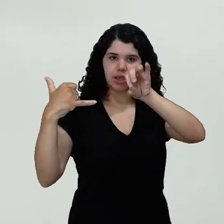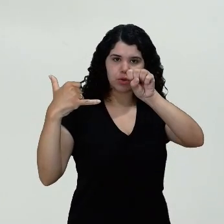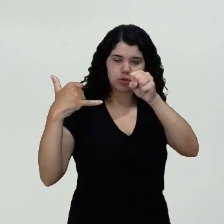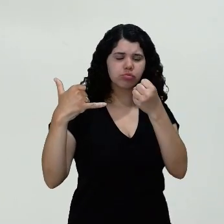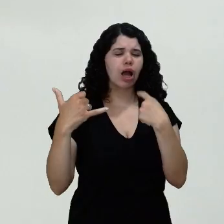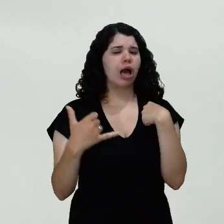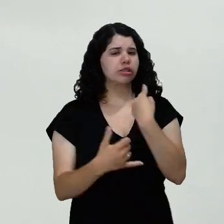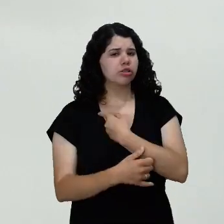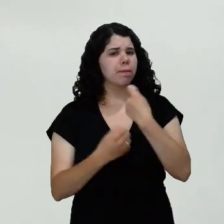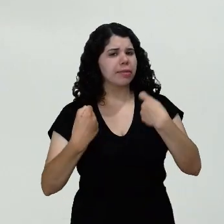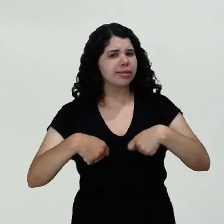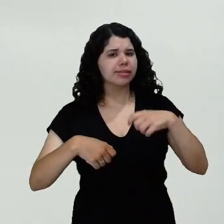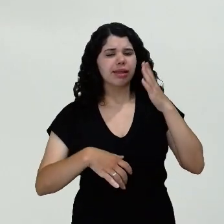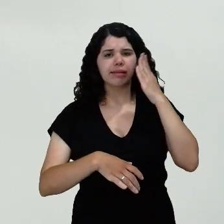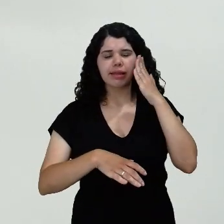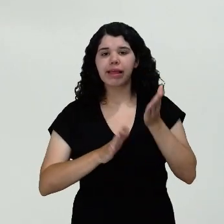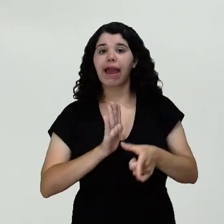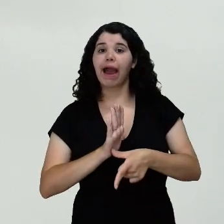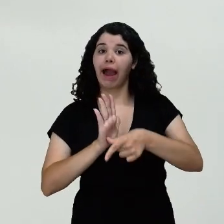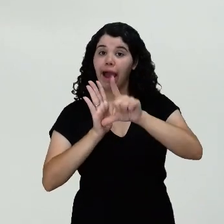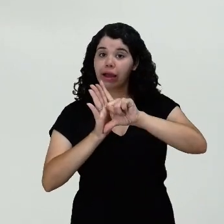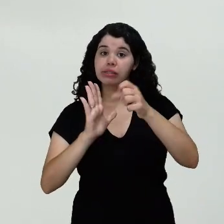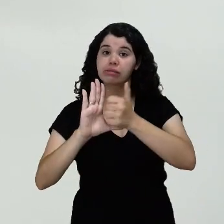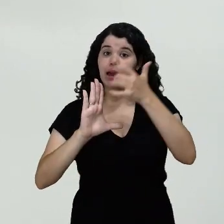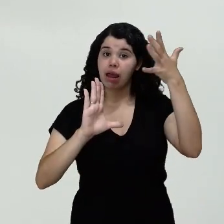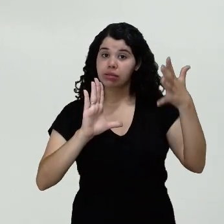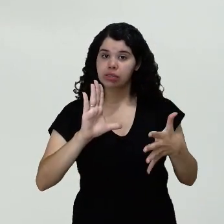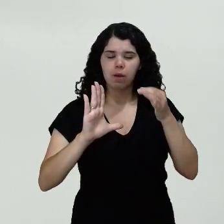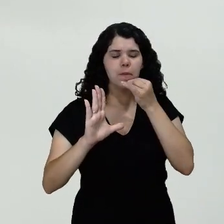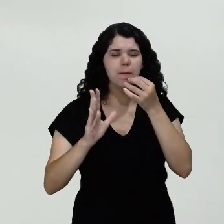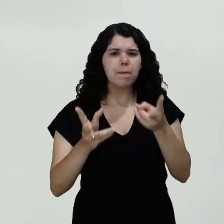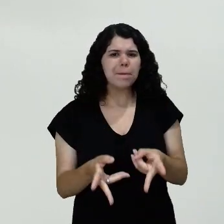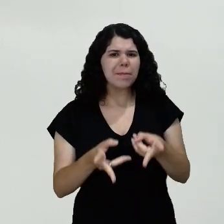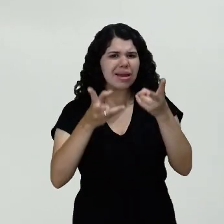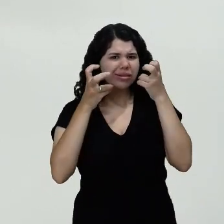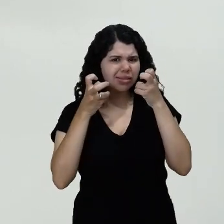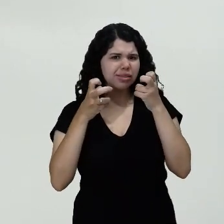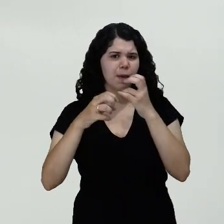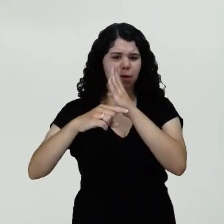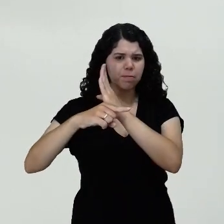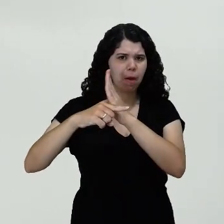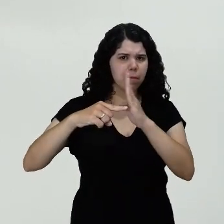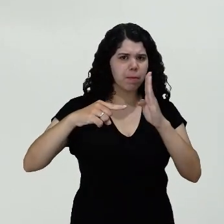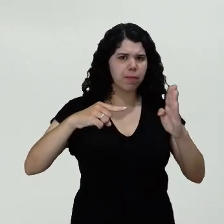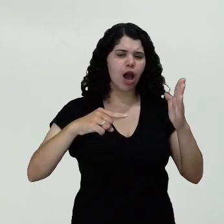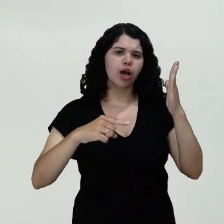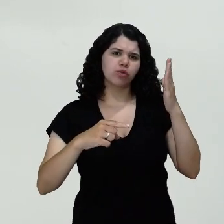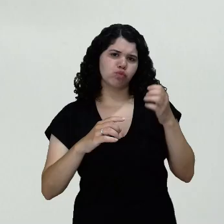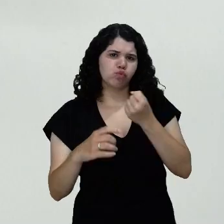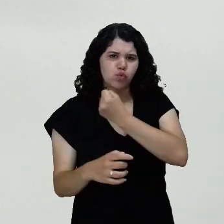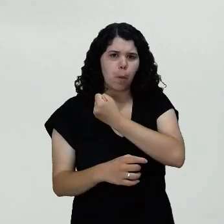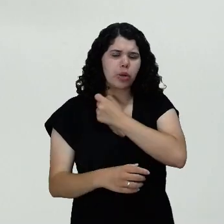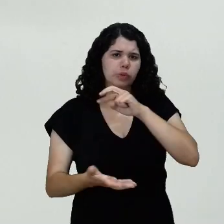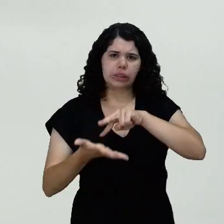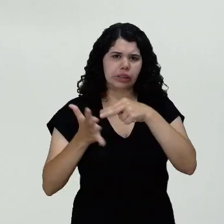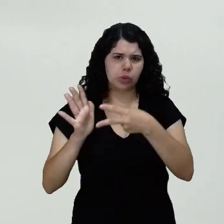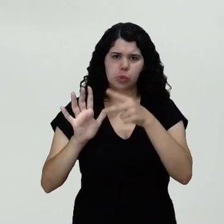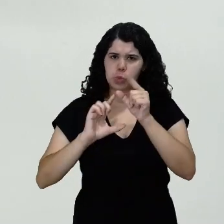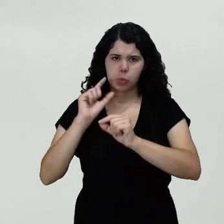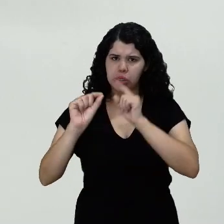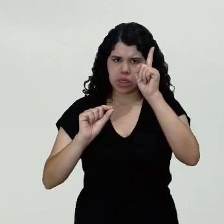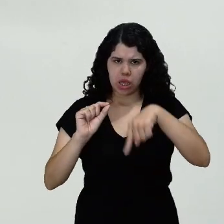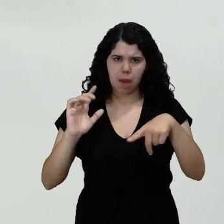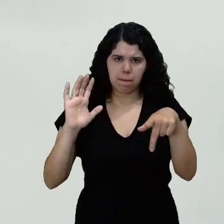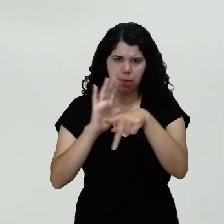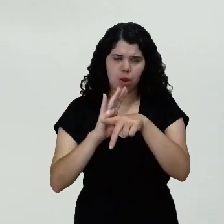compreender algumas características, né? Quando a gente olha os números inteiros, primeiramente vamos relembrar aqui o que são os números inteiros e depois